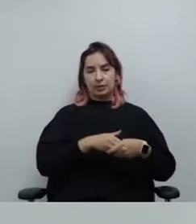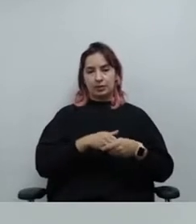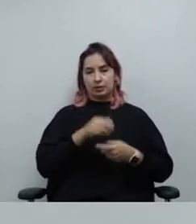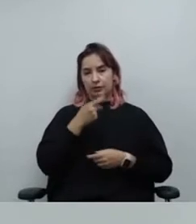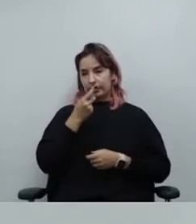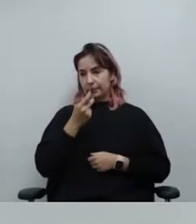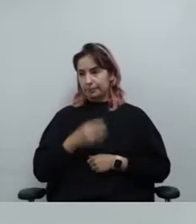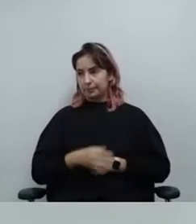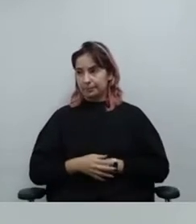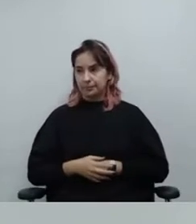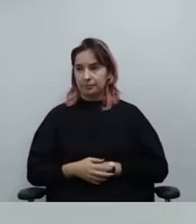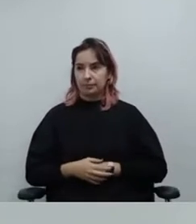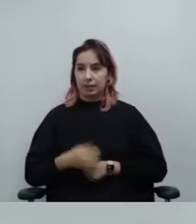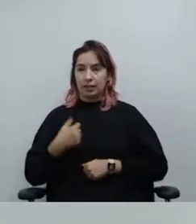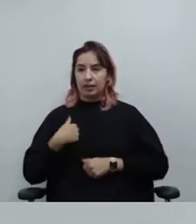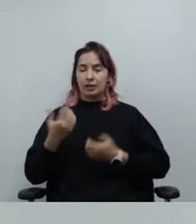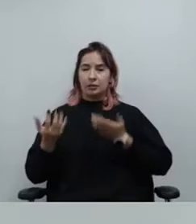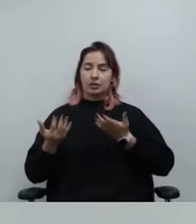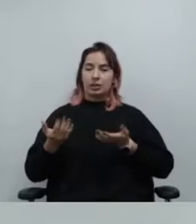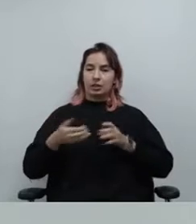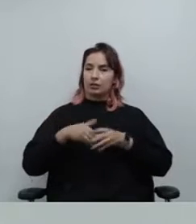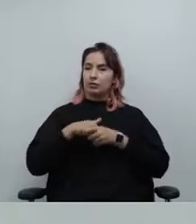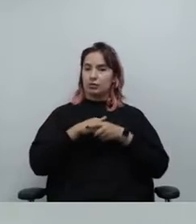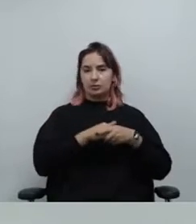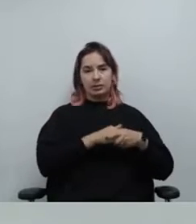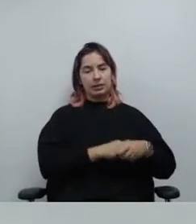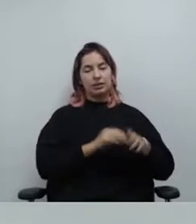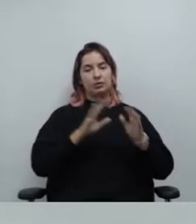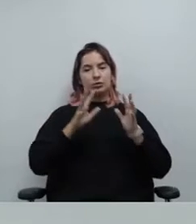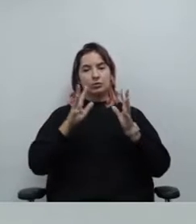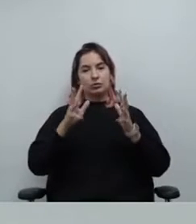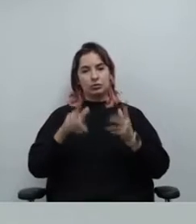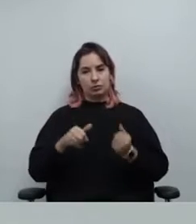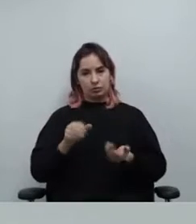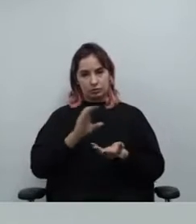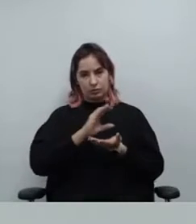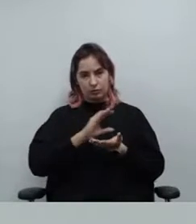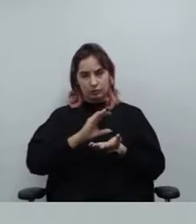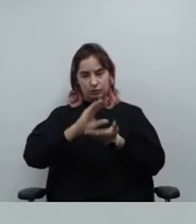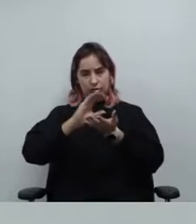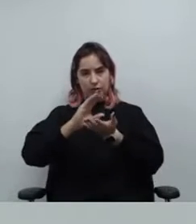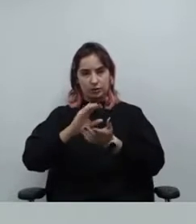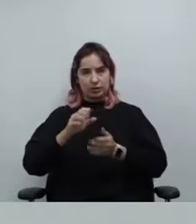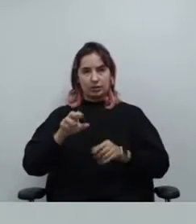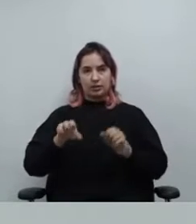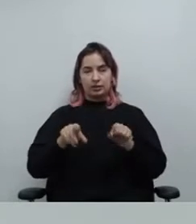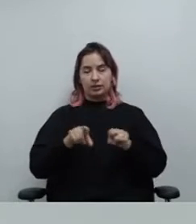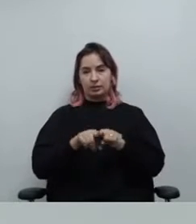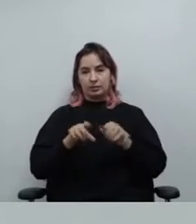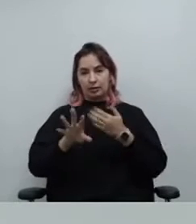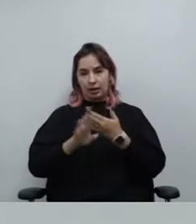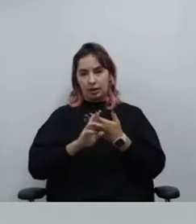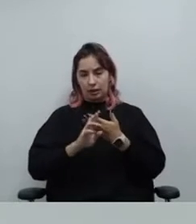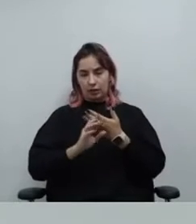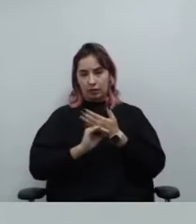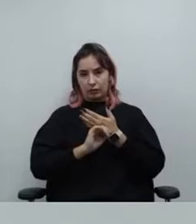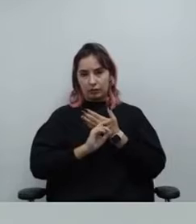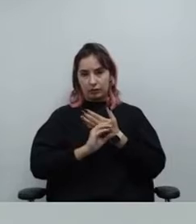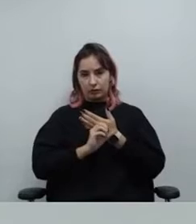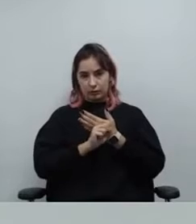Gostaria inicialmente de cumprimentar aqui a todos os conselheiros e conselheiras, a ouvidoria, a